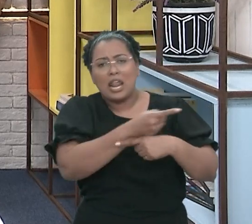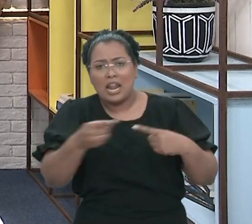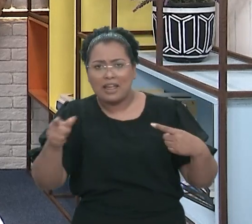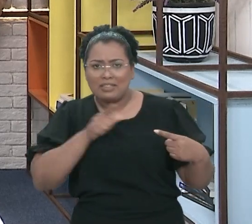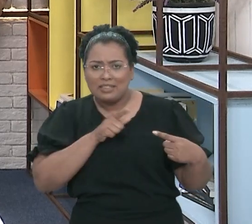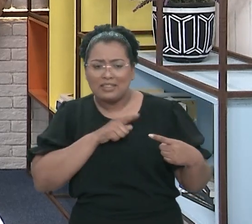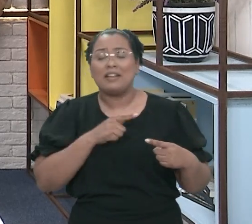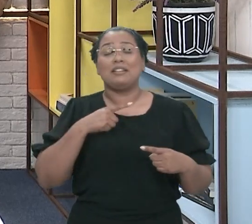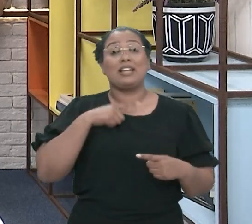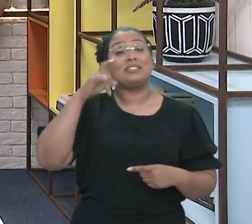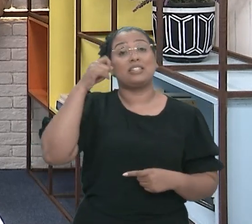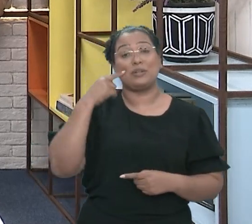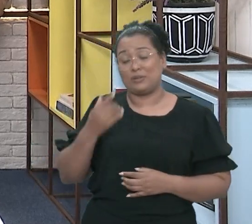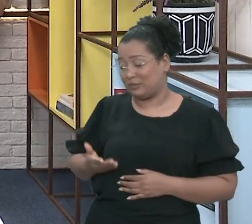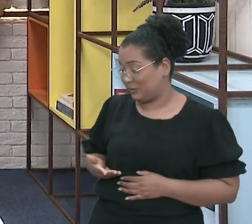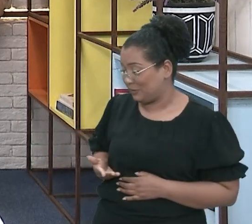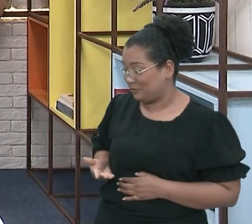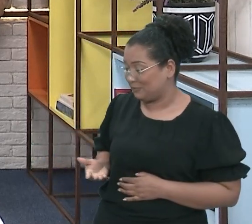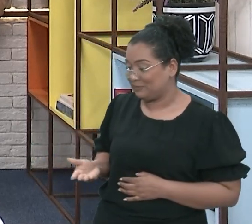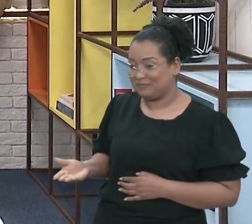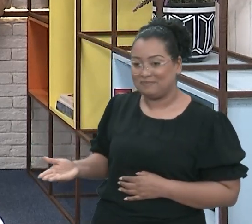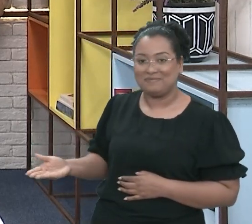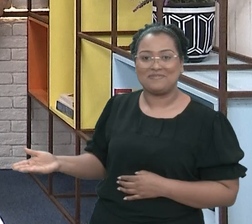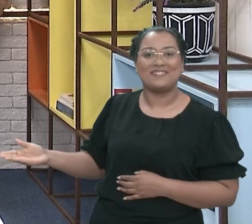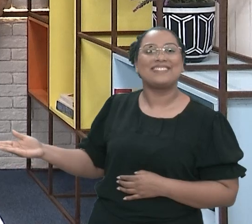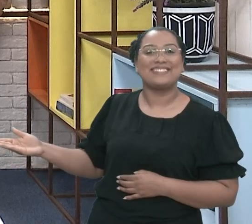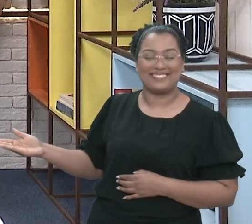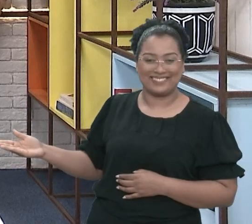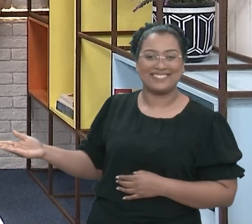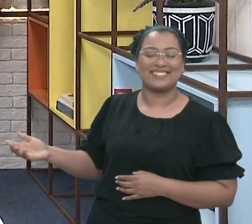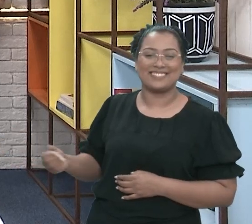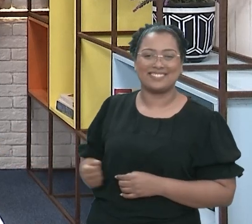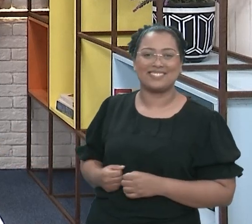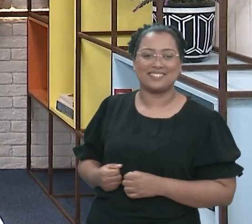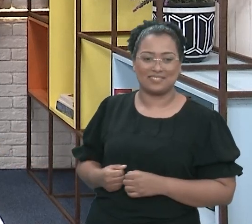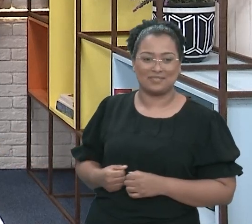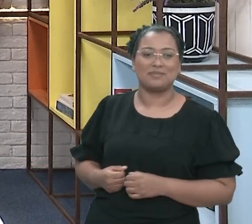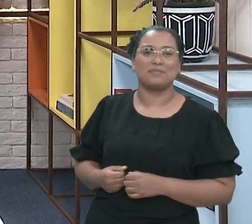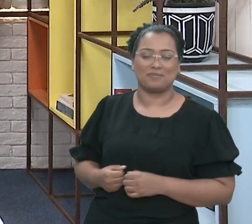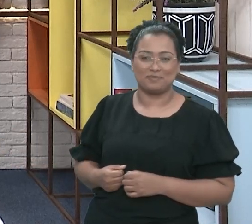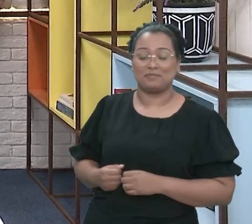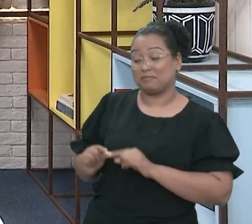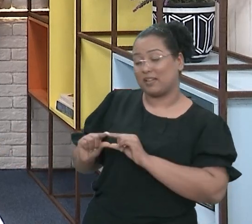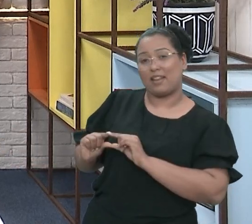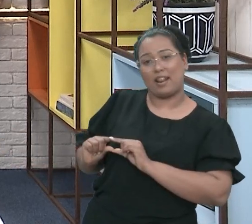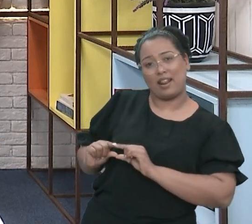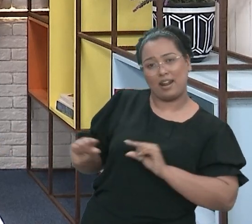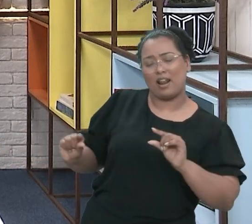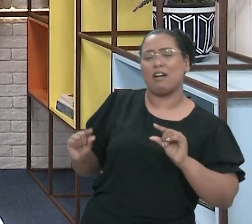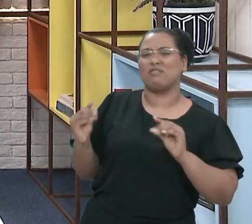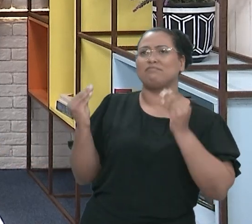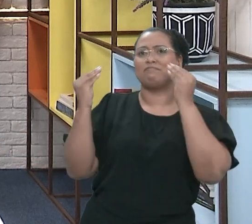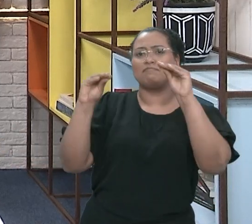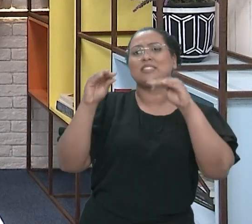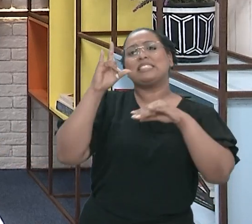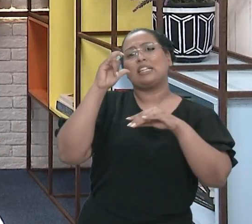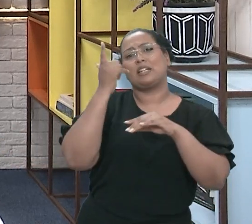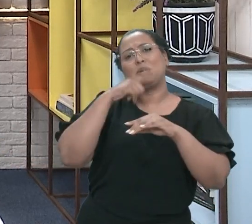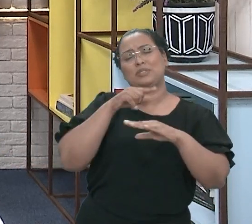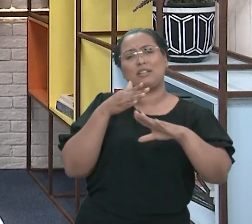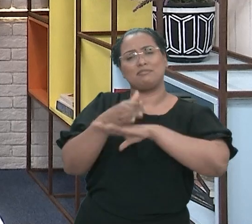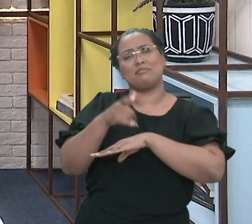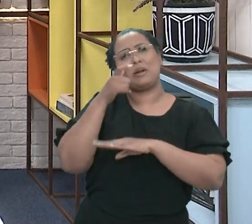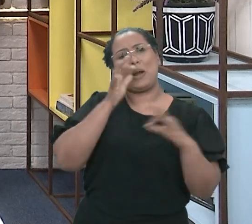Instagram ADUFG Sindicato. ADUFG Sindicato, tudo junto no Instagram. Então, 2 dicas